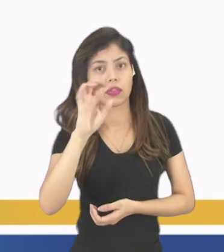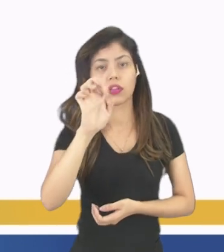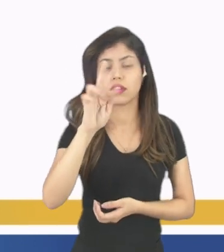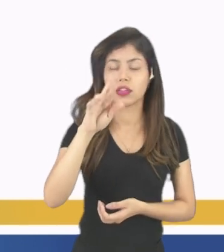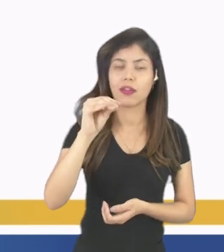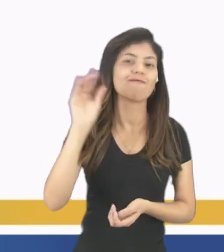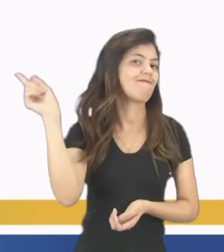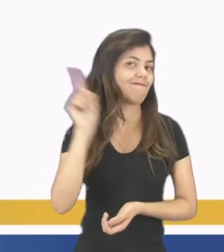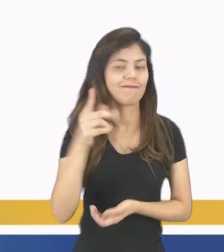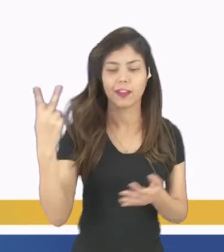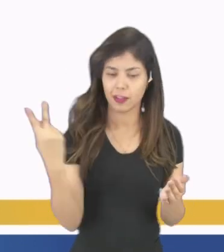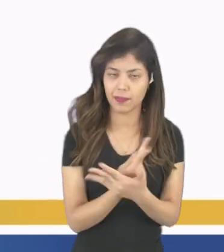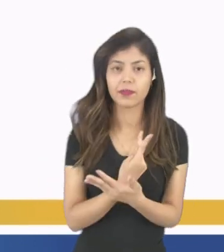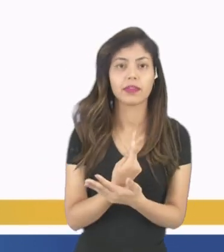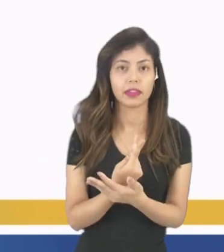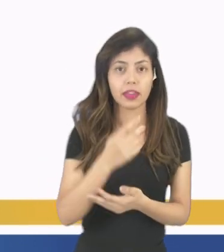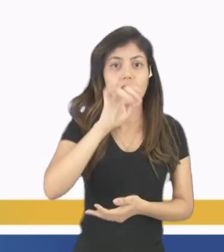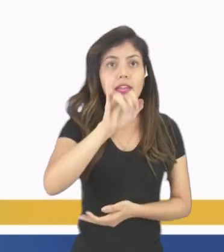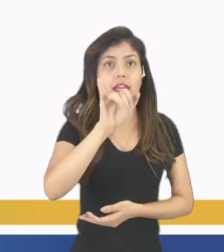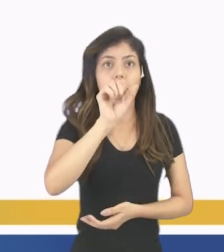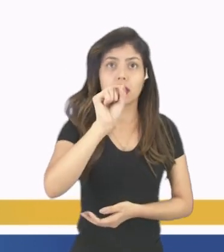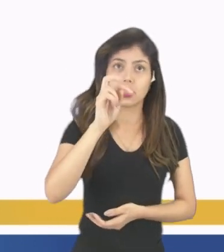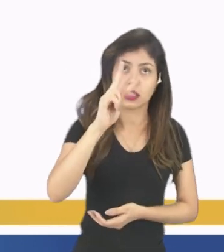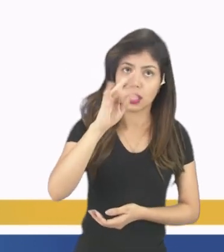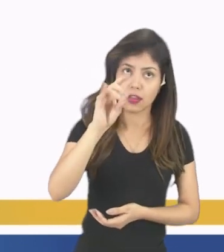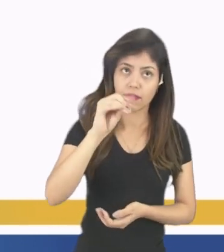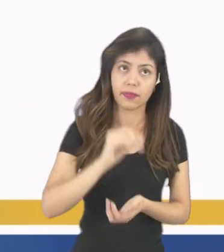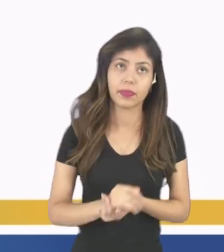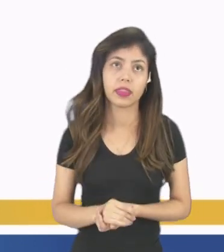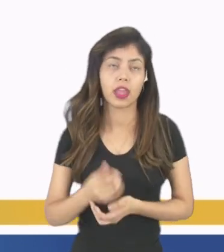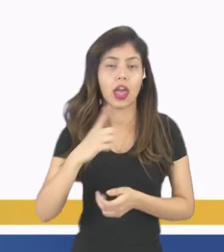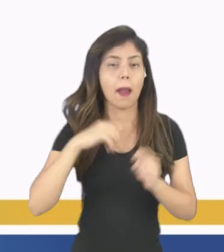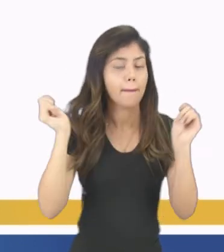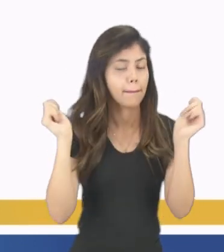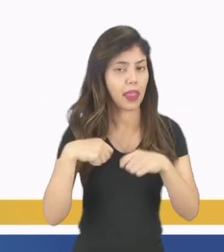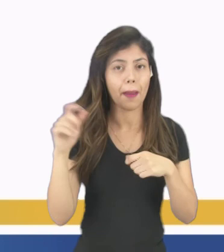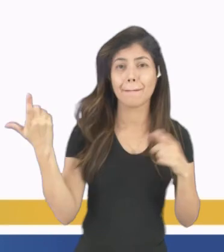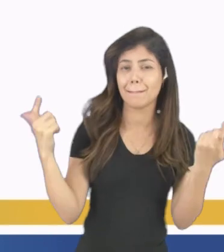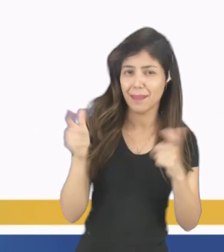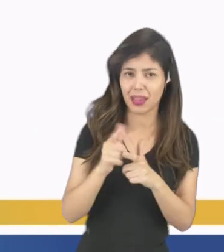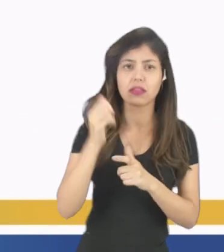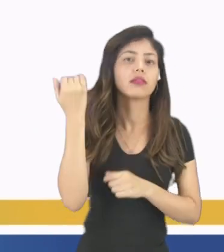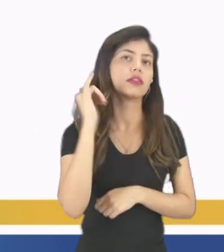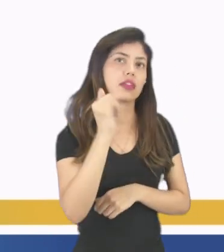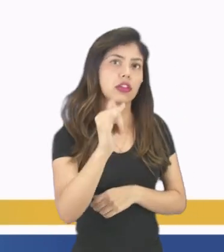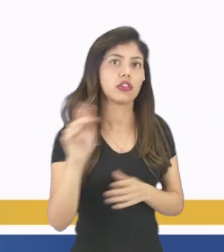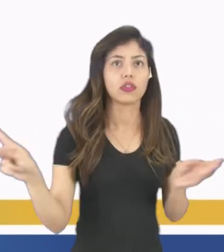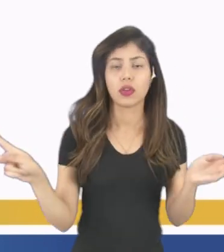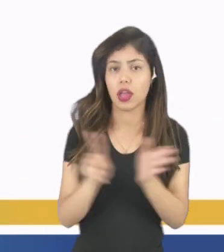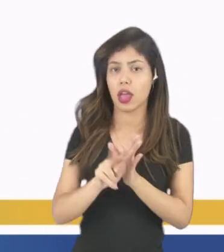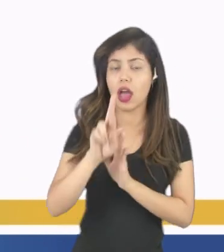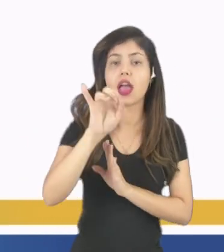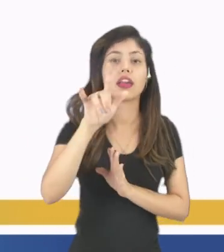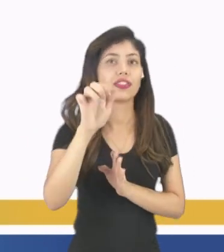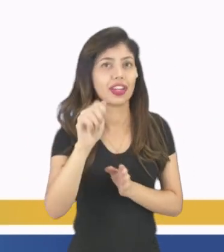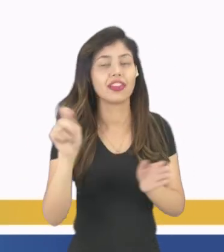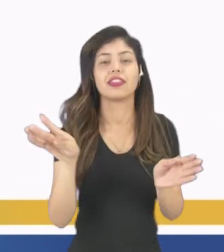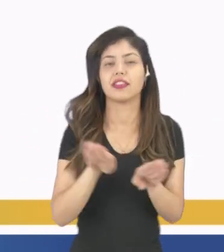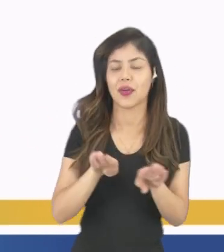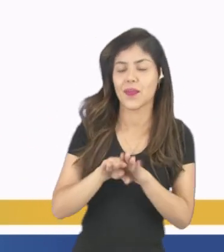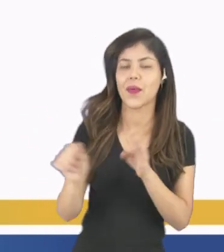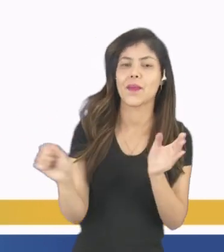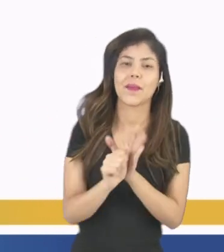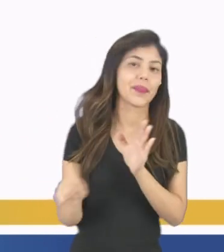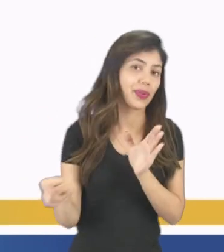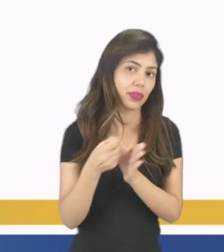vai ser classificado como um composto instável. Possui menos energia que os reagentes ou os produtos? E aí a gente viu durante